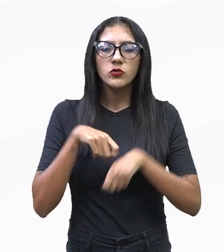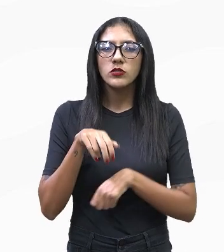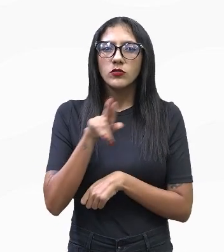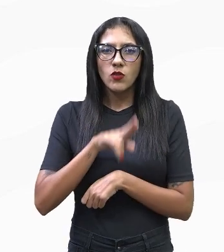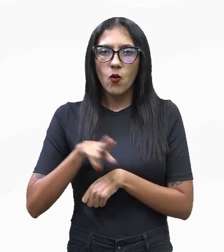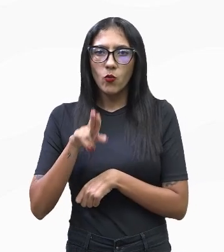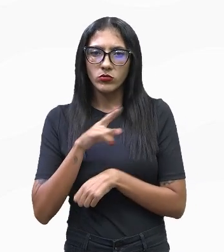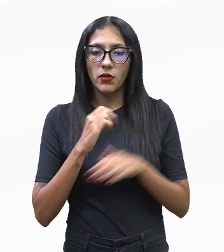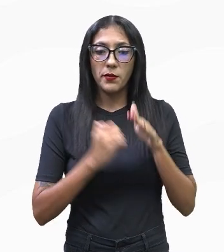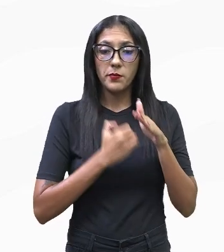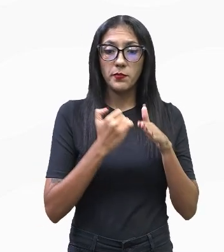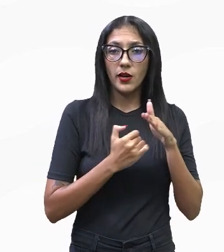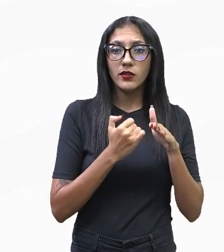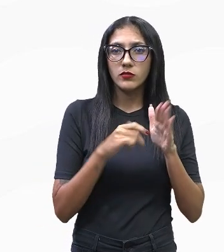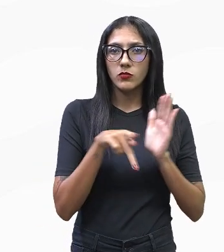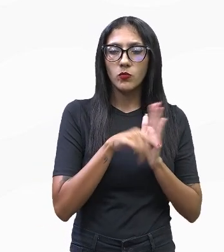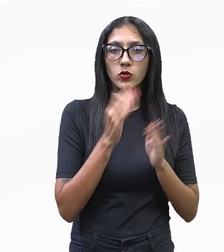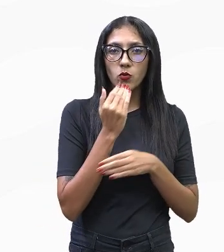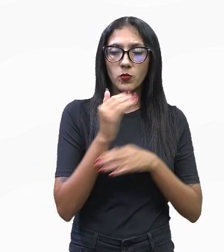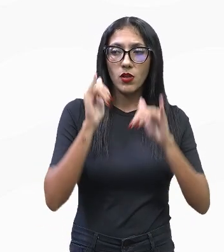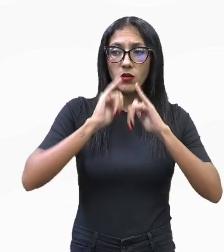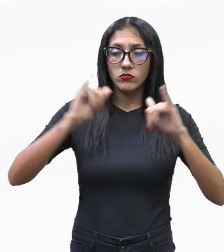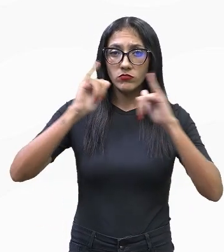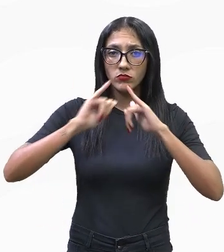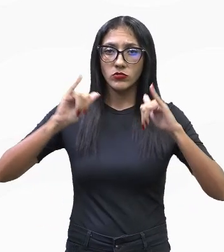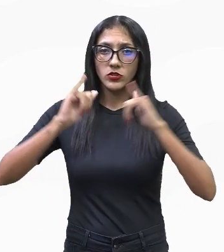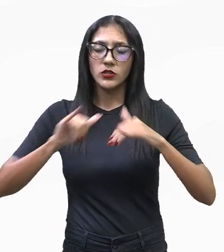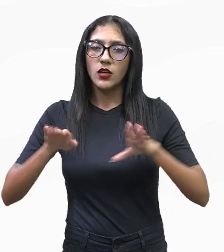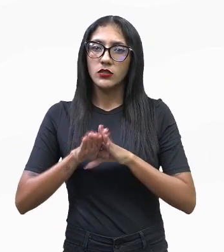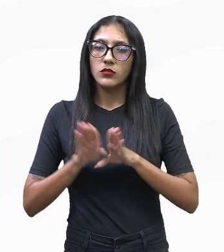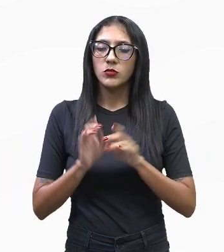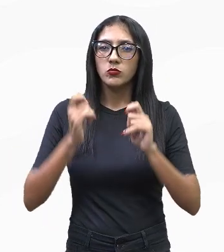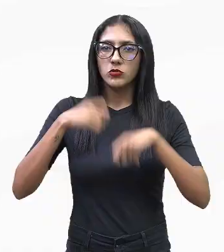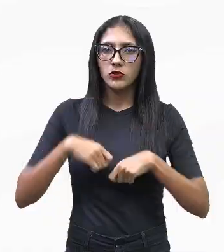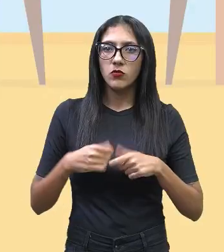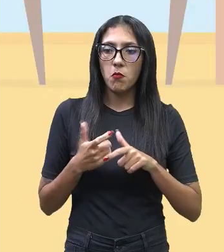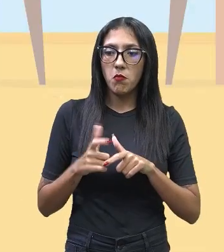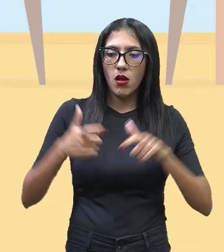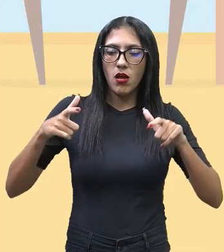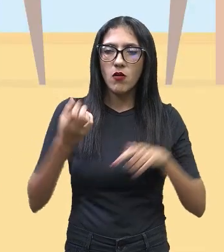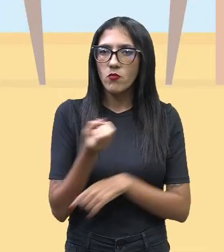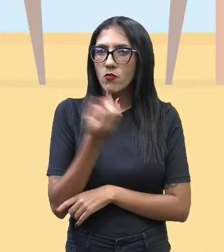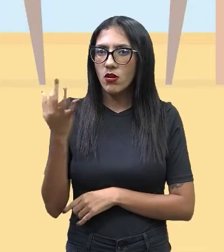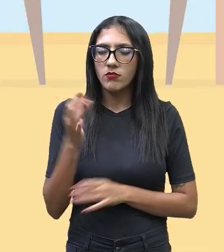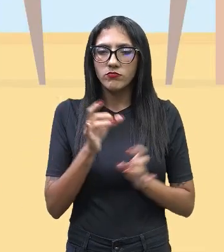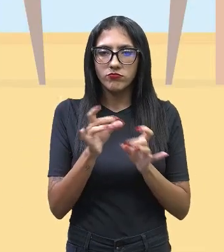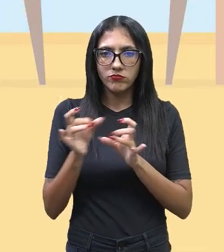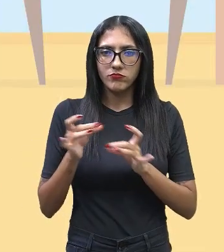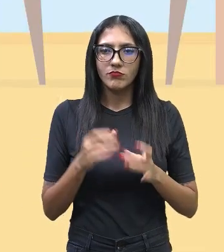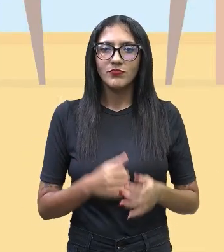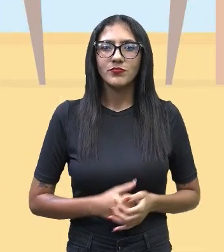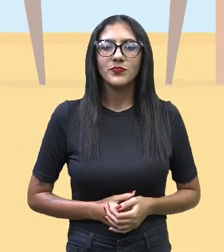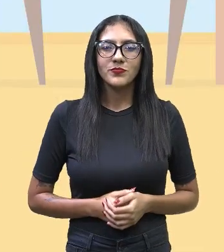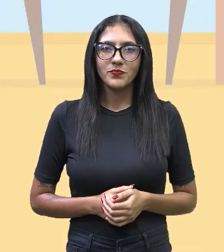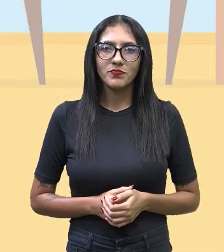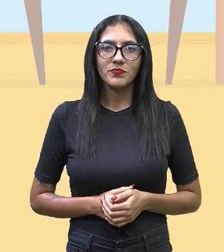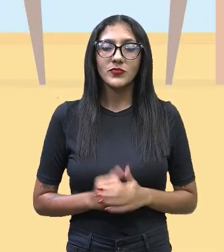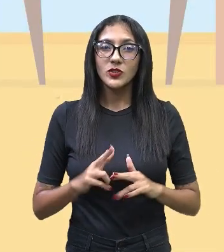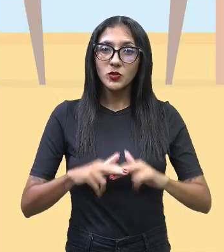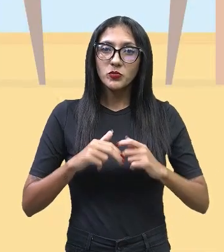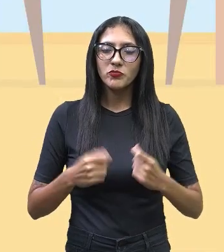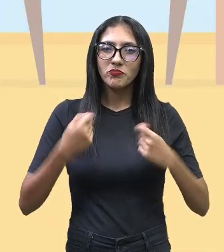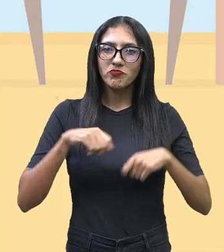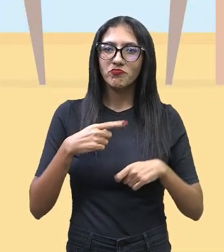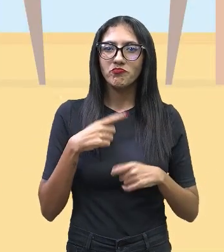alimentos para reduzir o consumo e aumentar as suas vendas. Olha só, gente, temos que ficar atentos a isso daí, né? O que a doutora